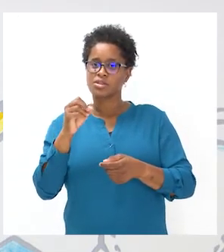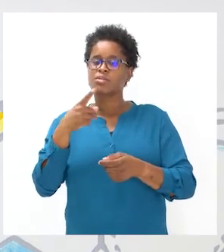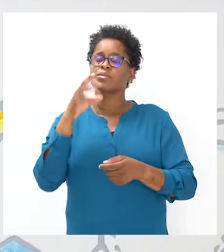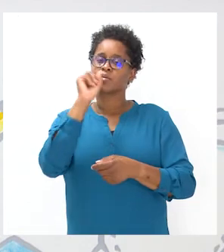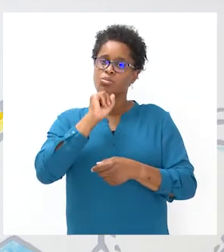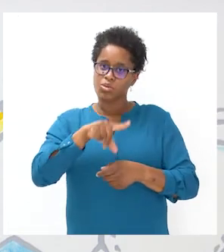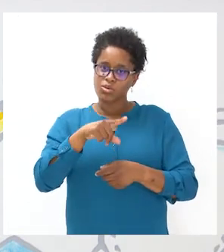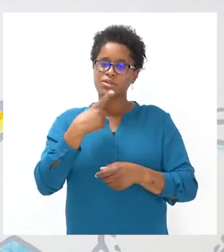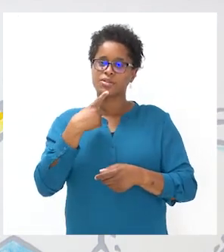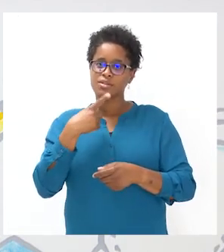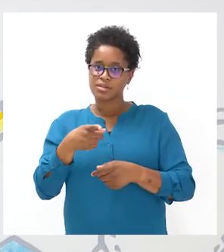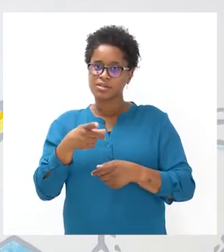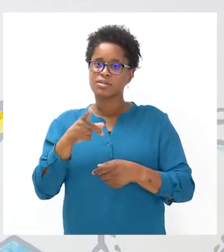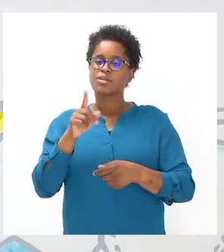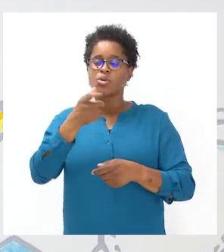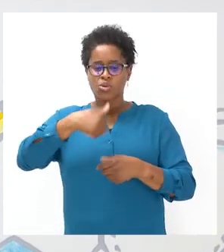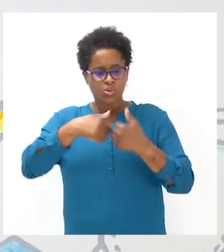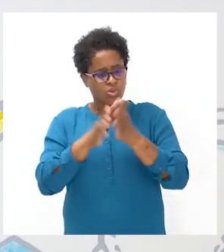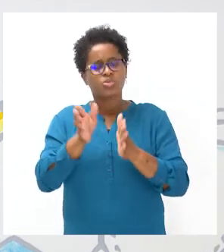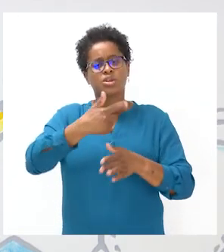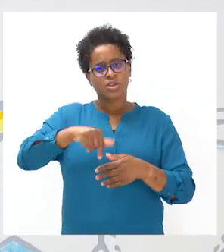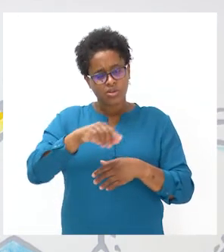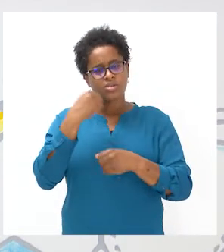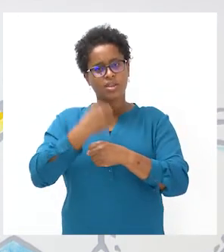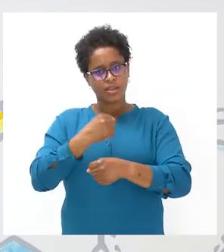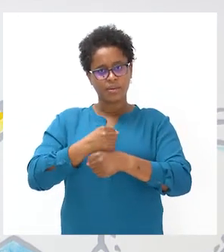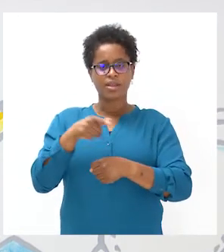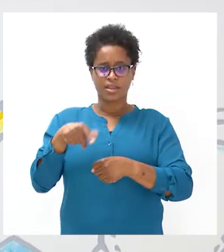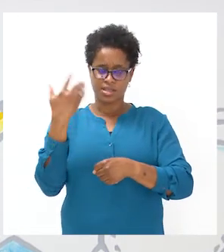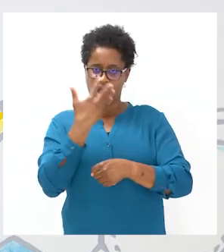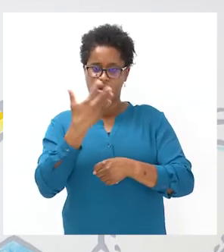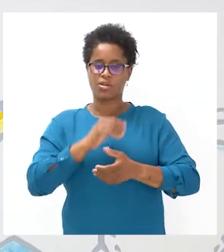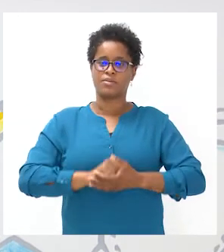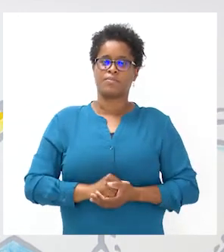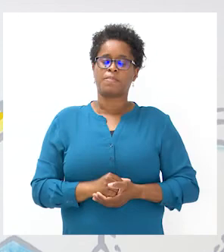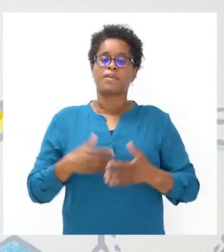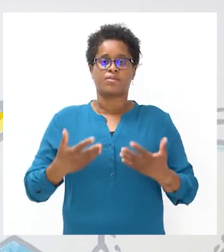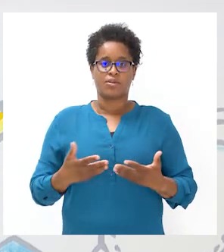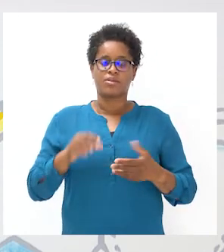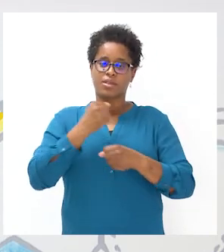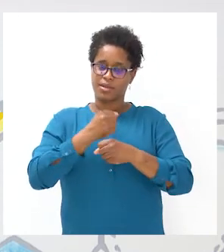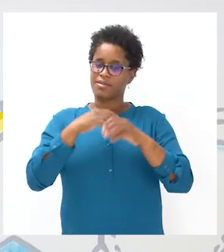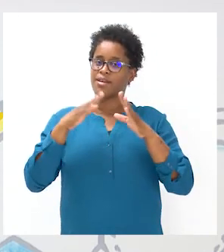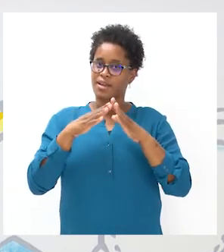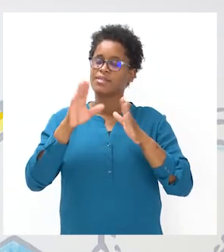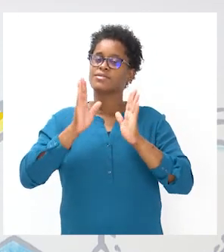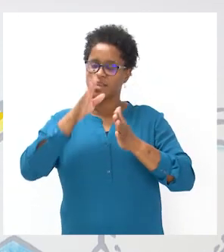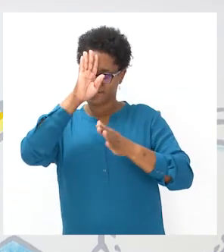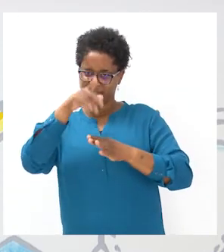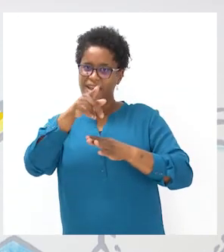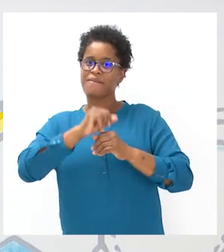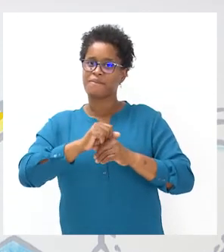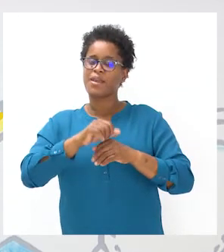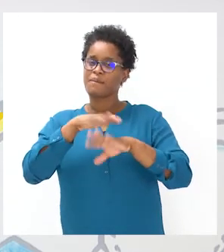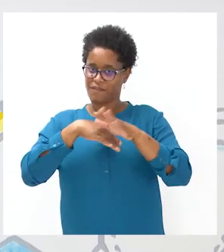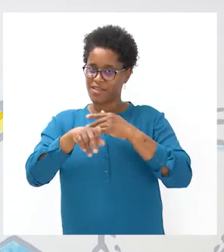poderem consolidar aquilo que nós estivemos a trabalhar nesta aula. Então, trabalho de casa, como já sabem, é